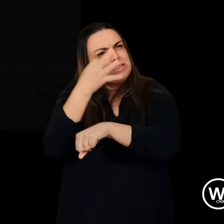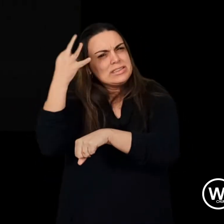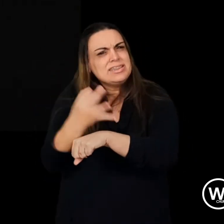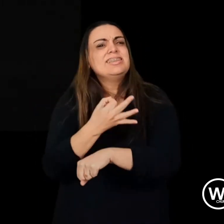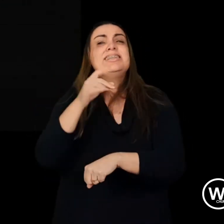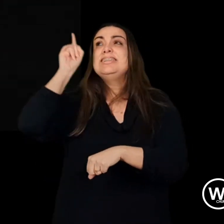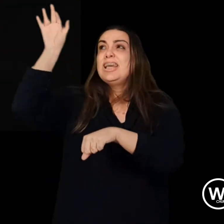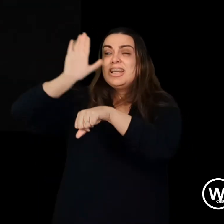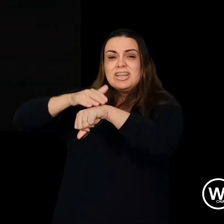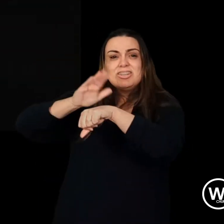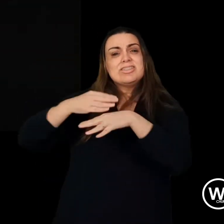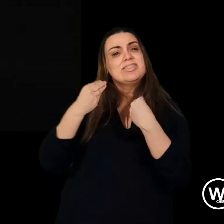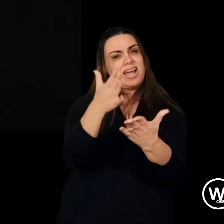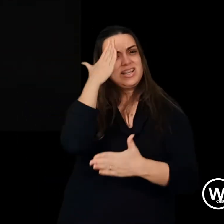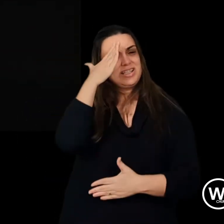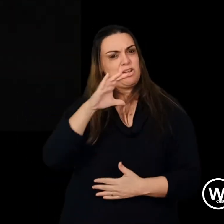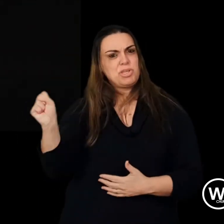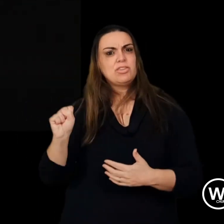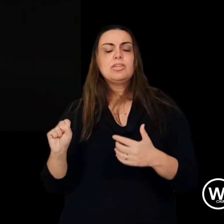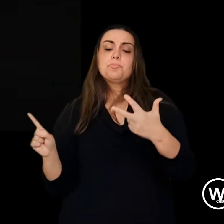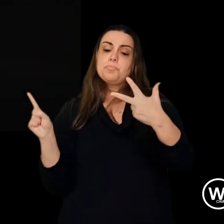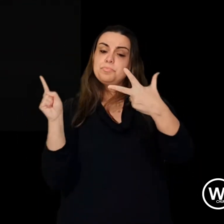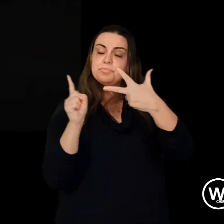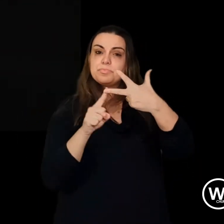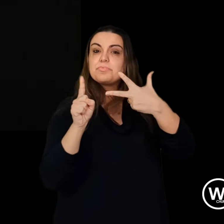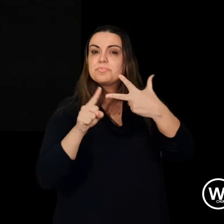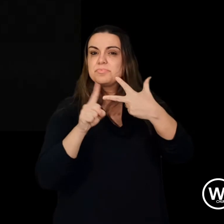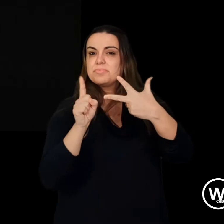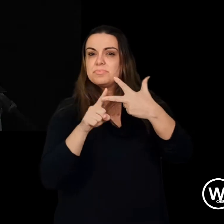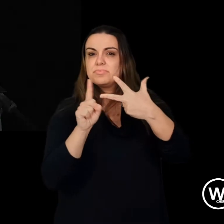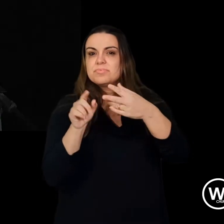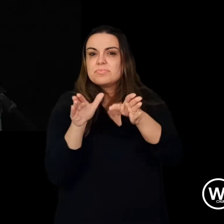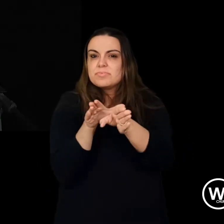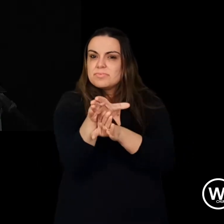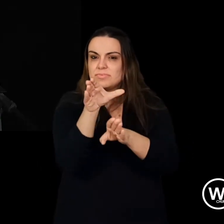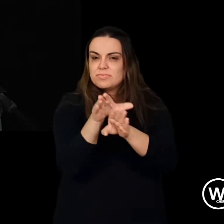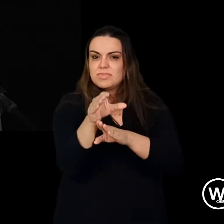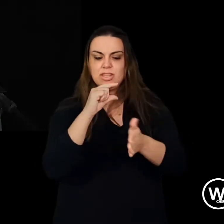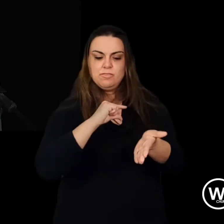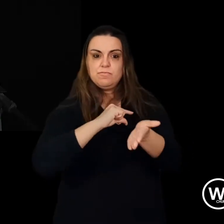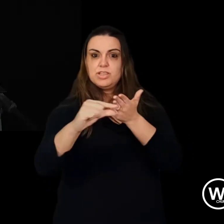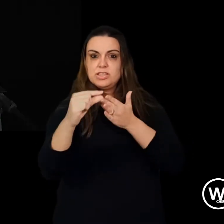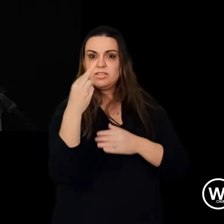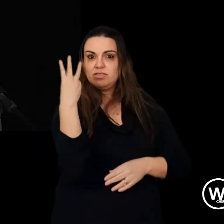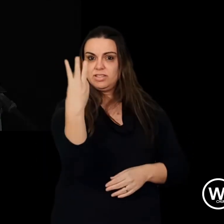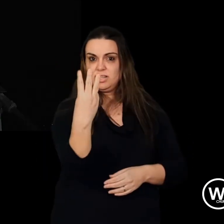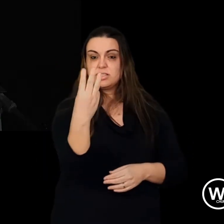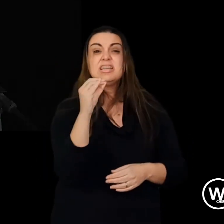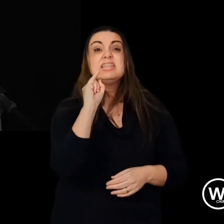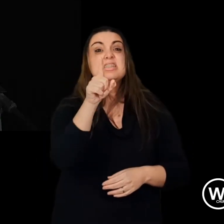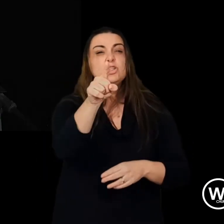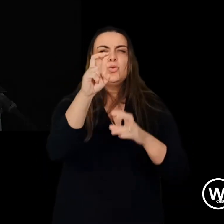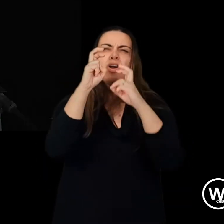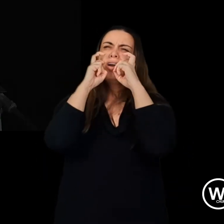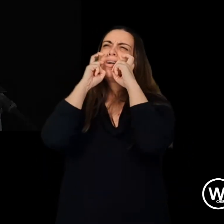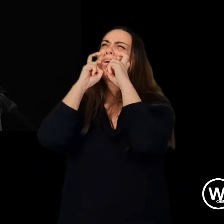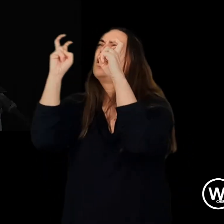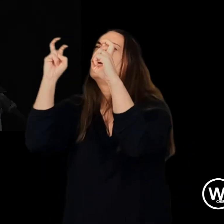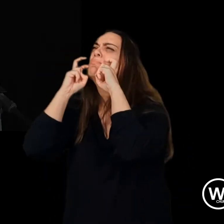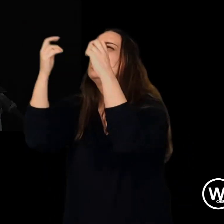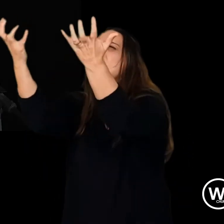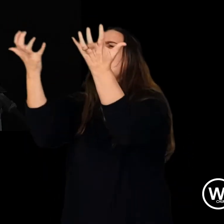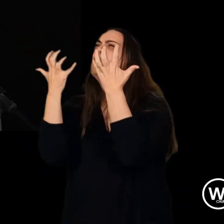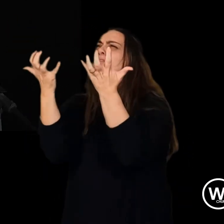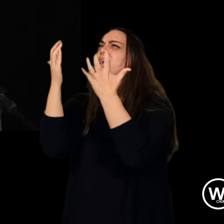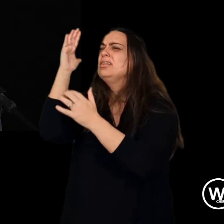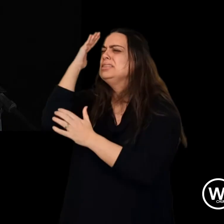do nosso Pai. E aí tem um terceiro conselho que Deus nos oferece. Versículo 3. Se clamar por entendimento e